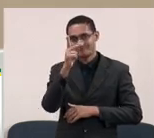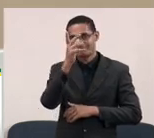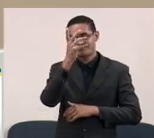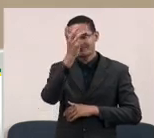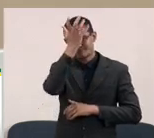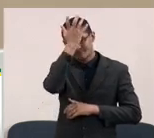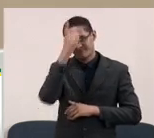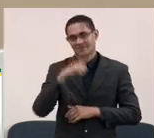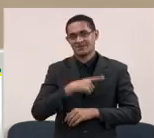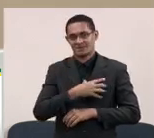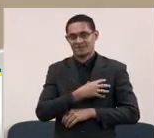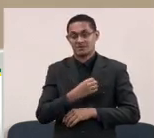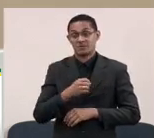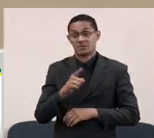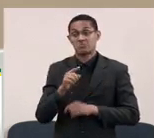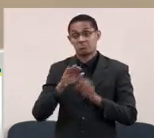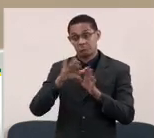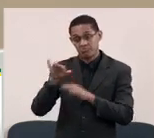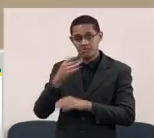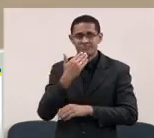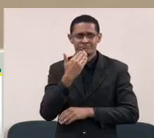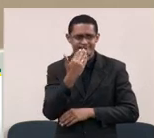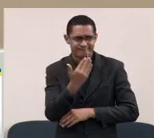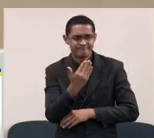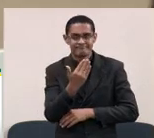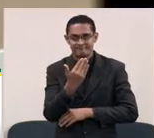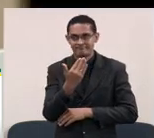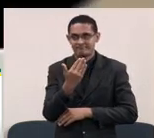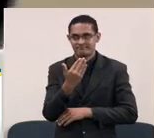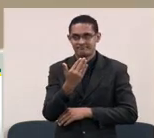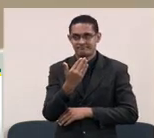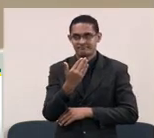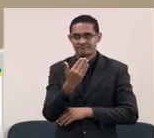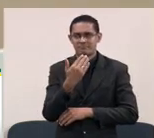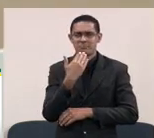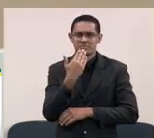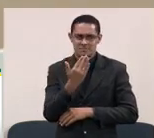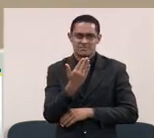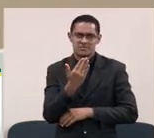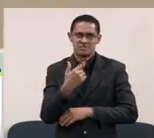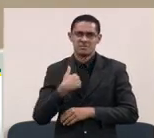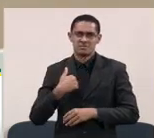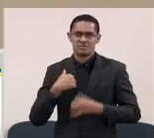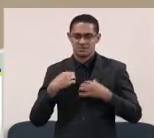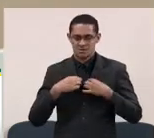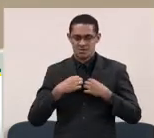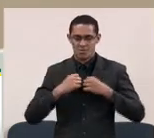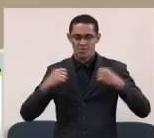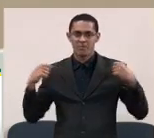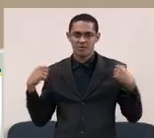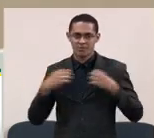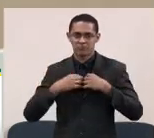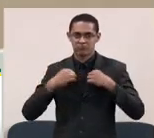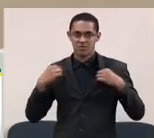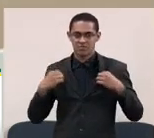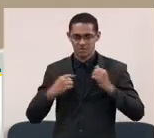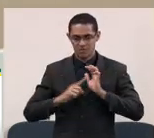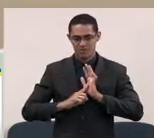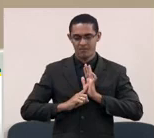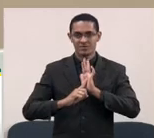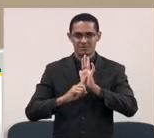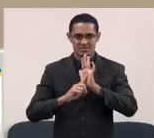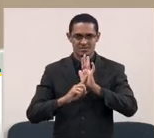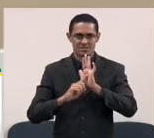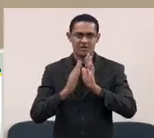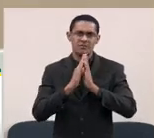permissão, se assim for possível, para tirar o blazer por conta do que nós vamos falar a respeito, se for